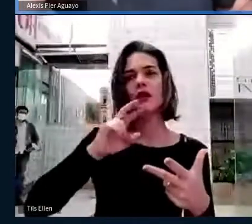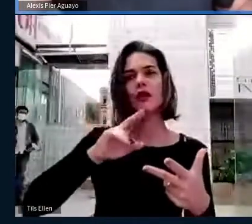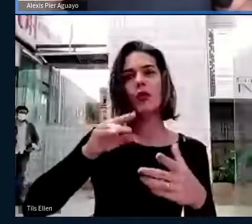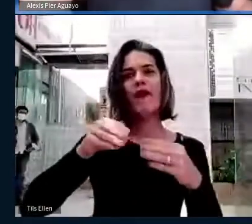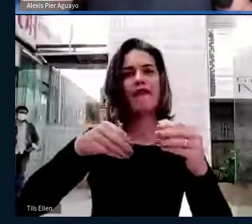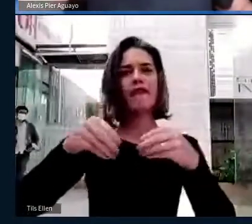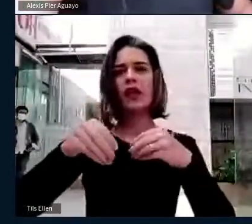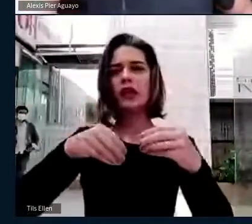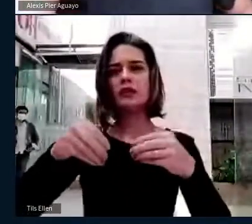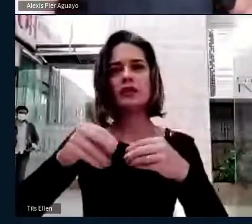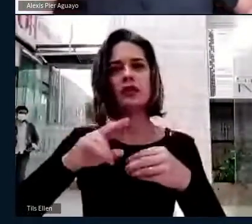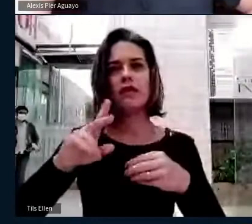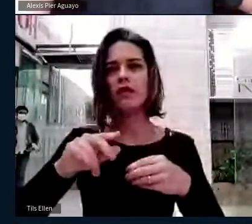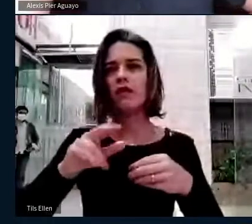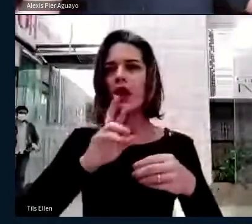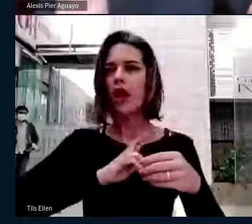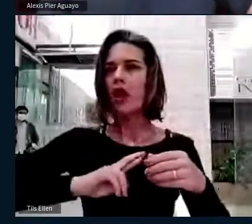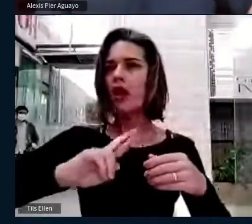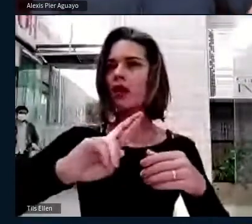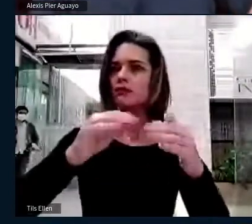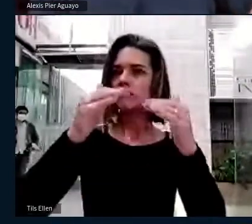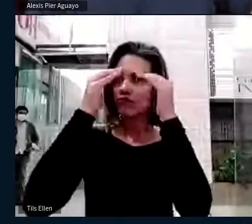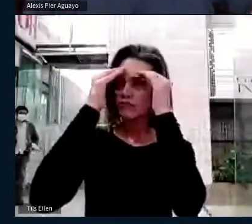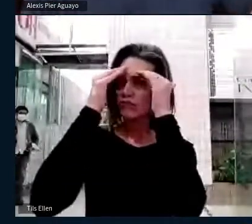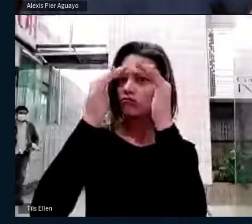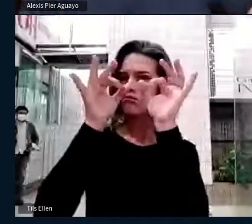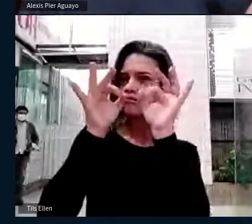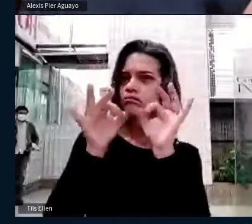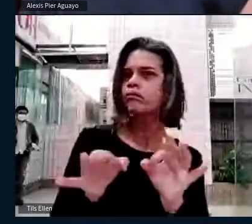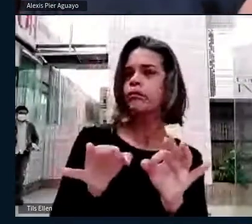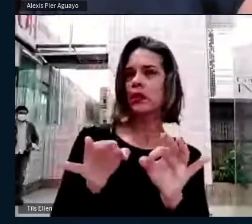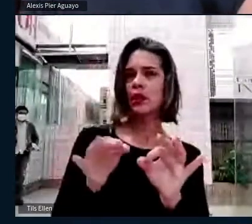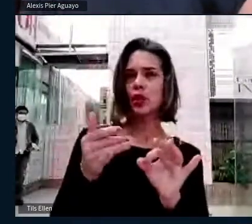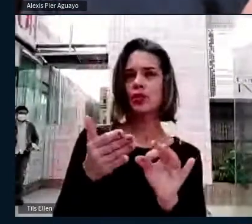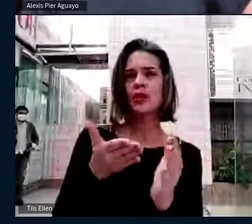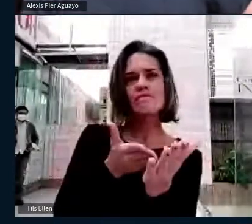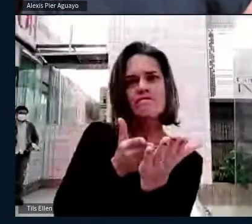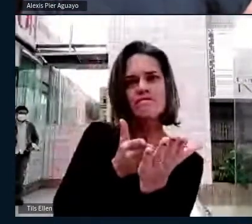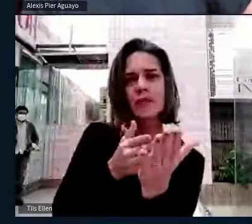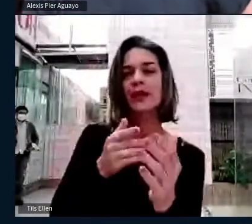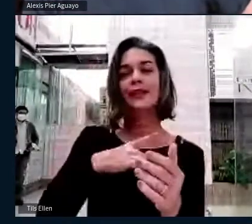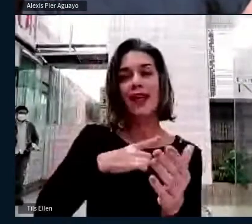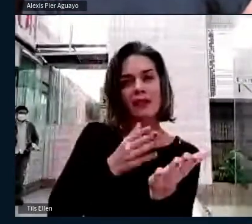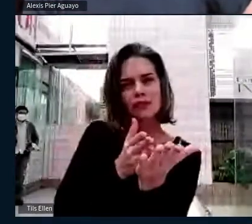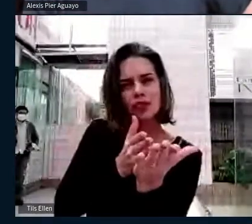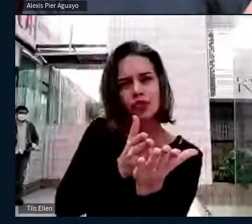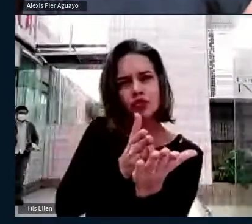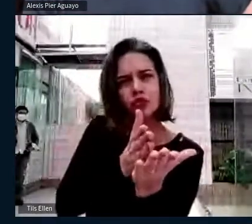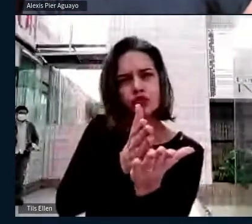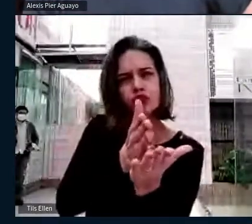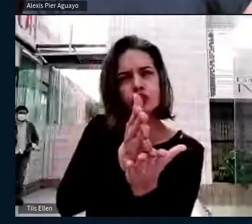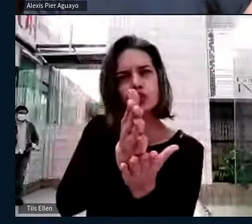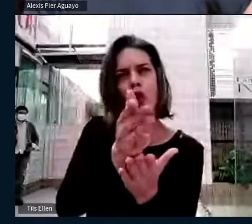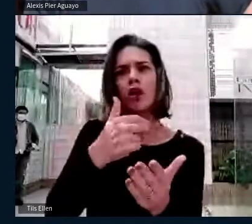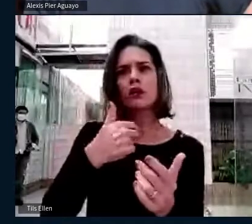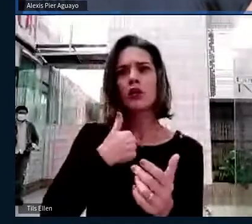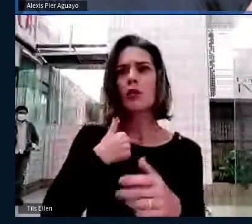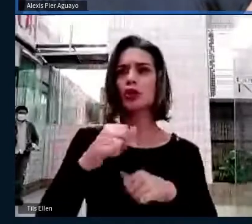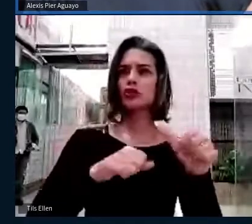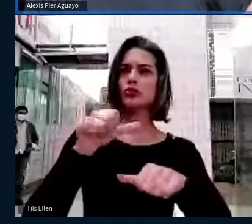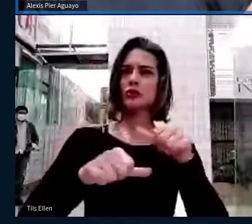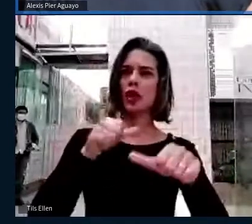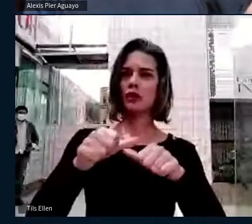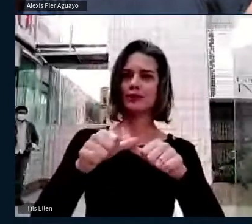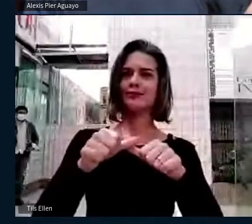mais religioso, o sagrado é inflexível, você não mexe, você não toca. Ele é imutável. Então, achei que